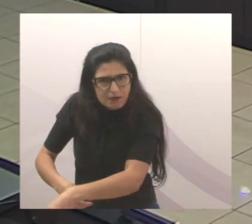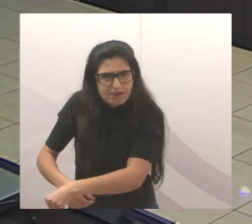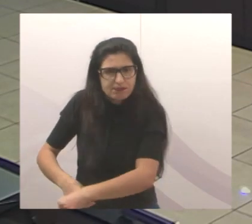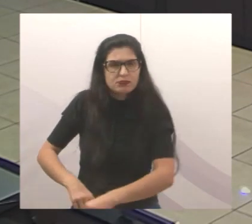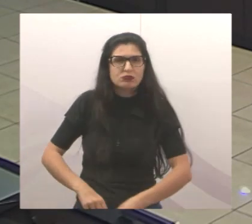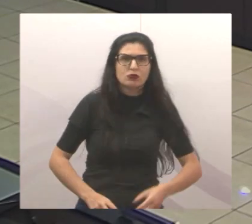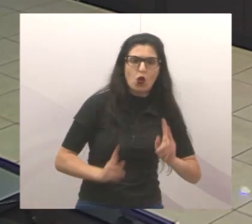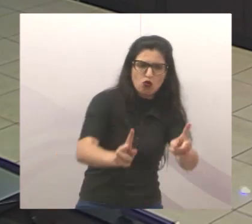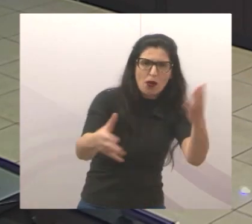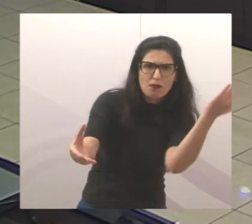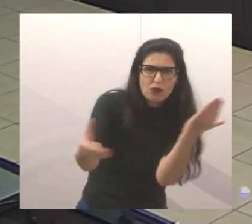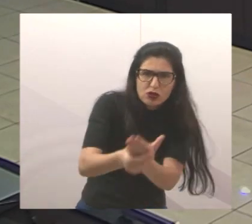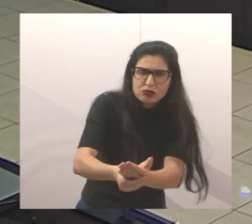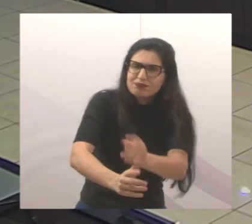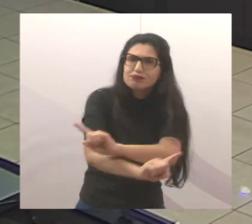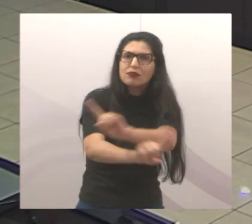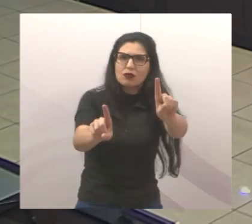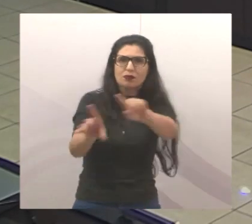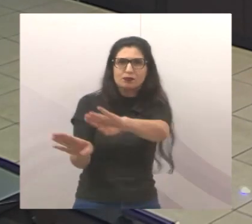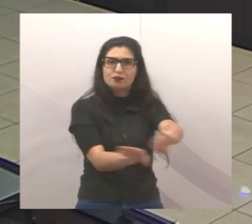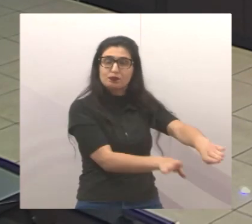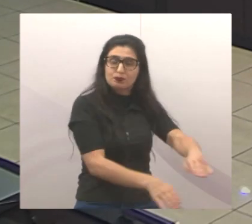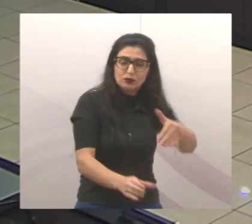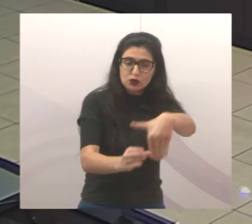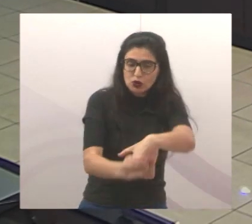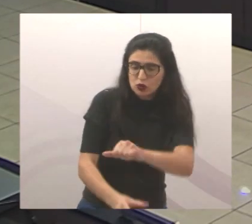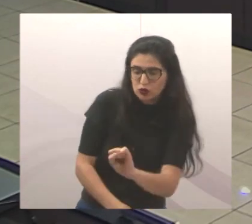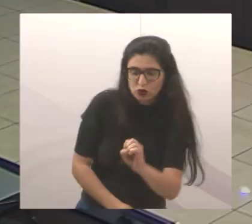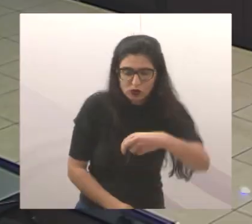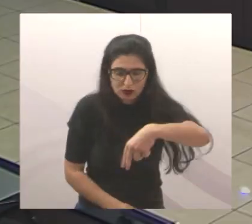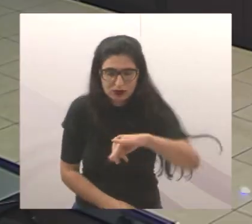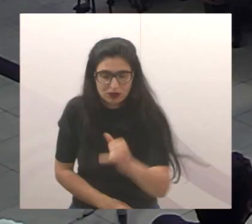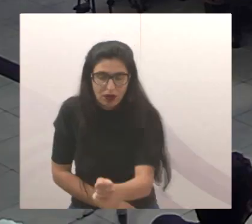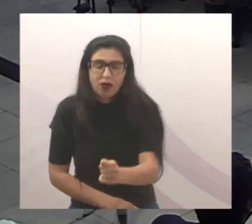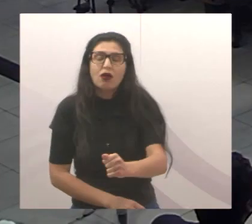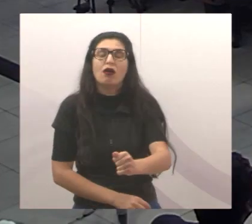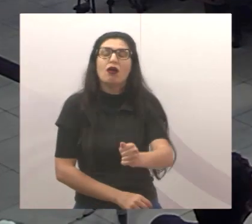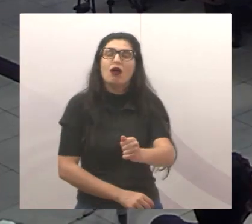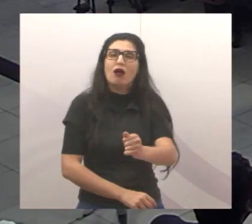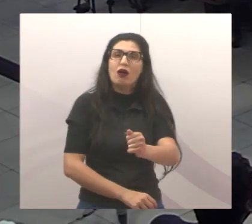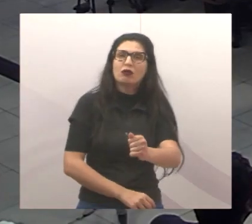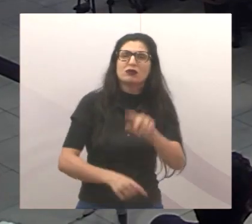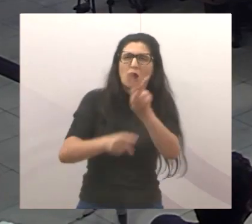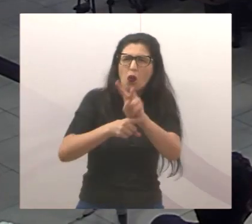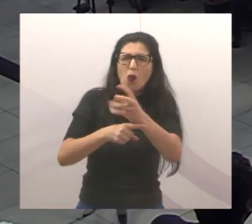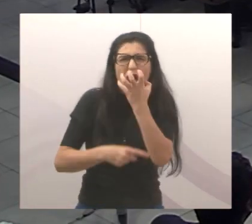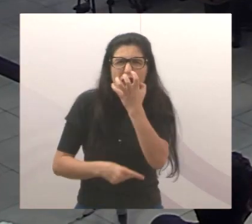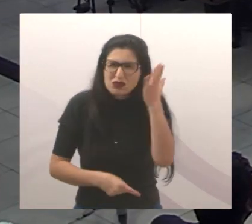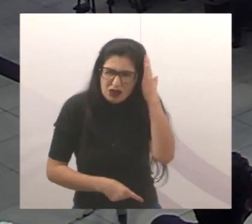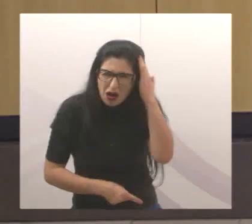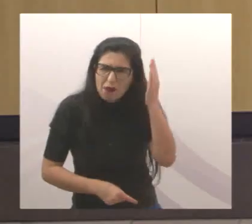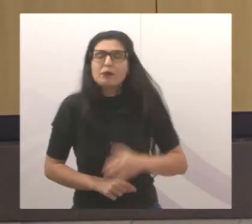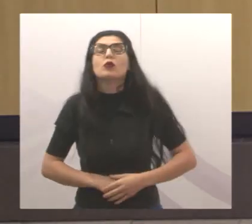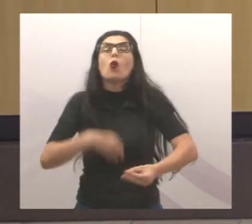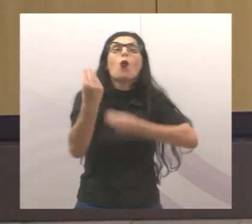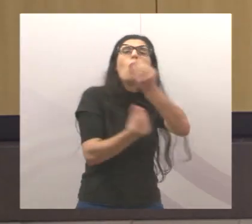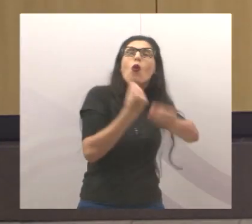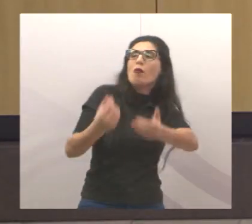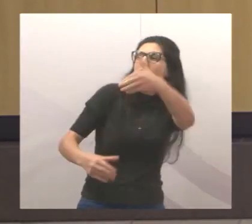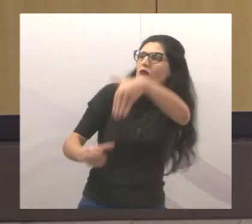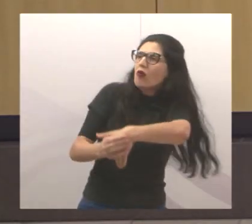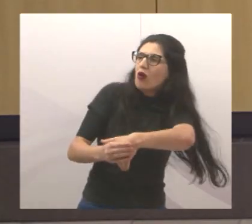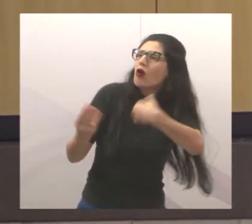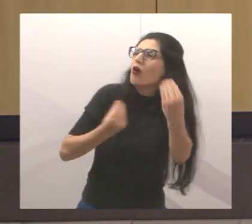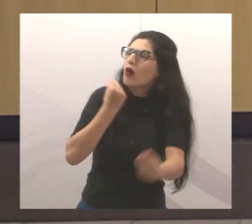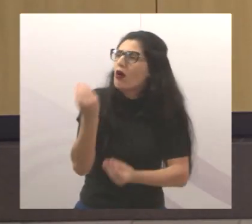Como vota a vereadora Sônia Patas da Amizade? Bom, gostaria de